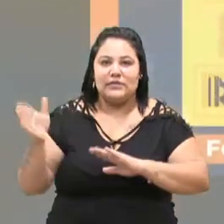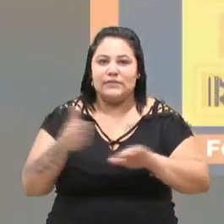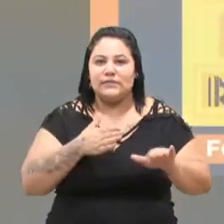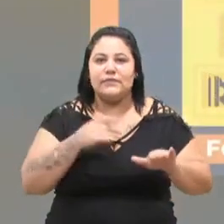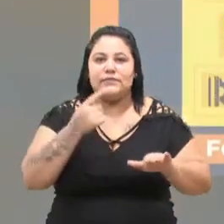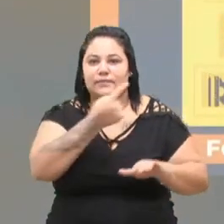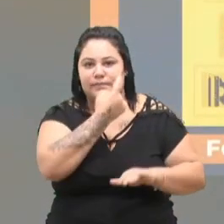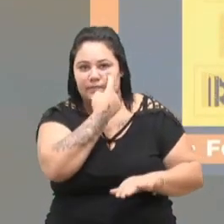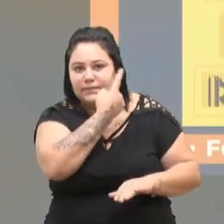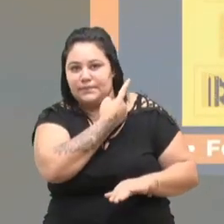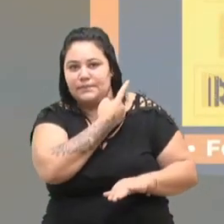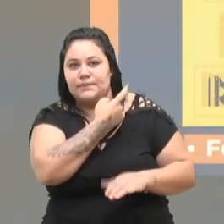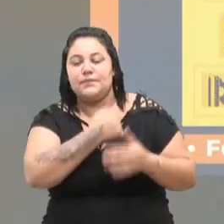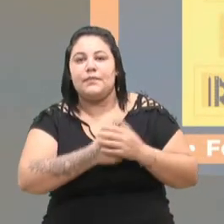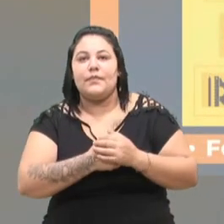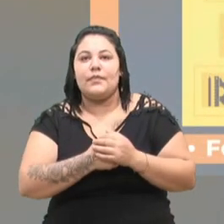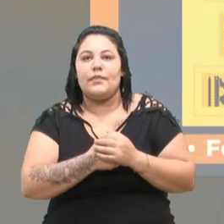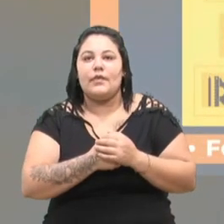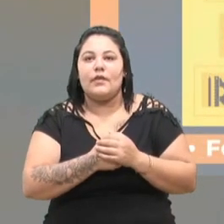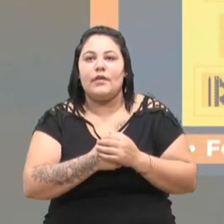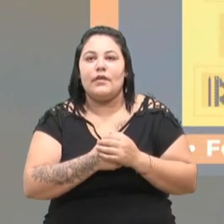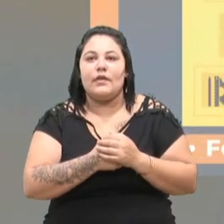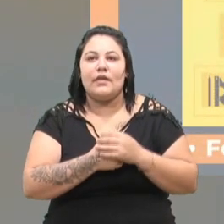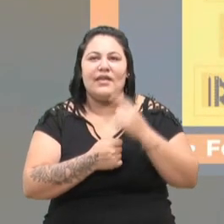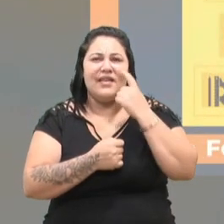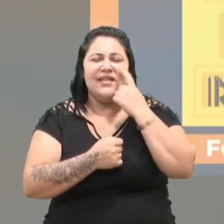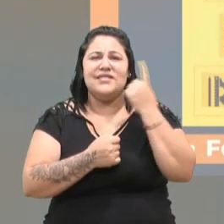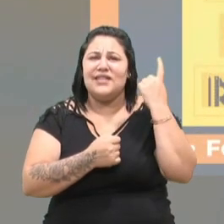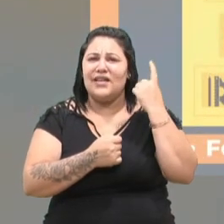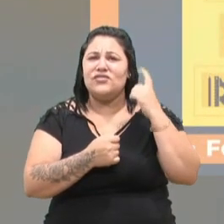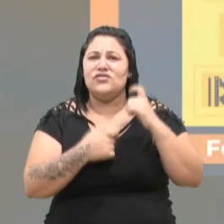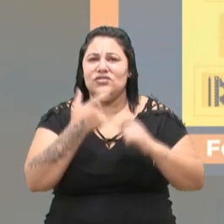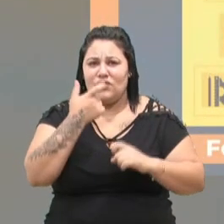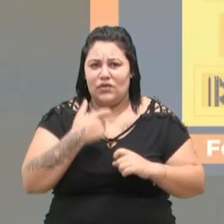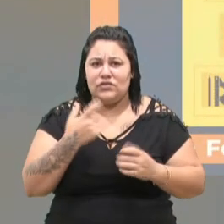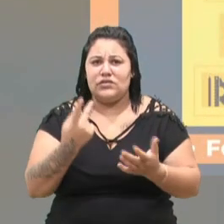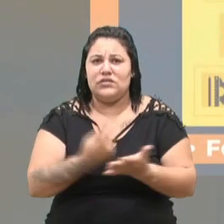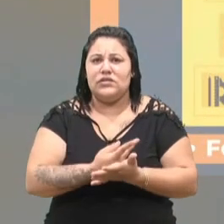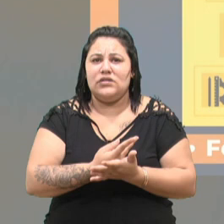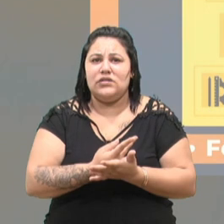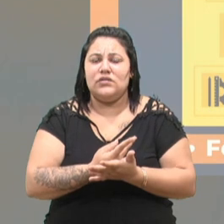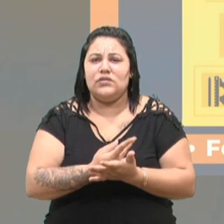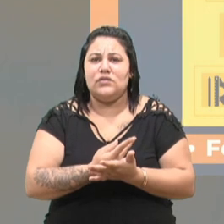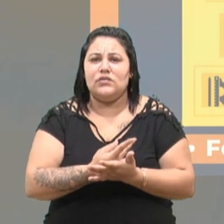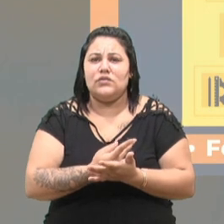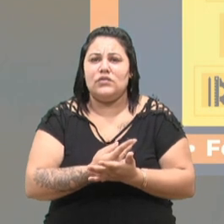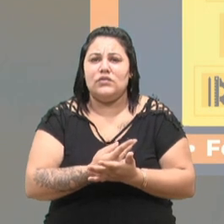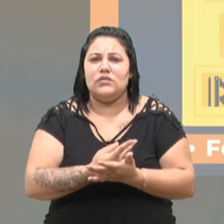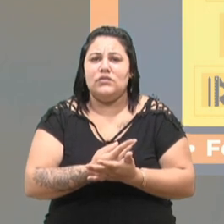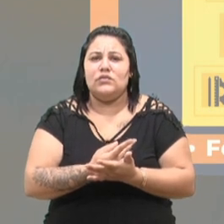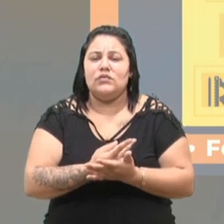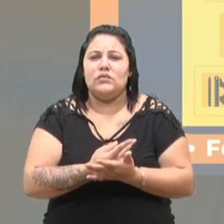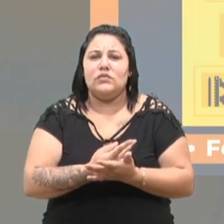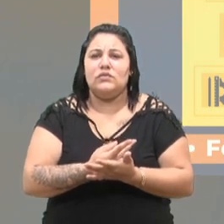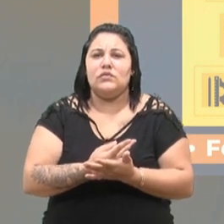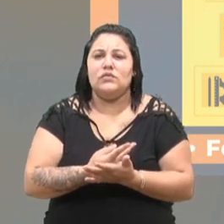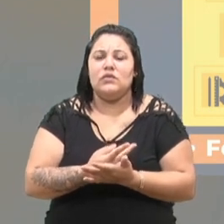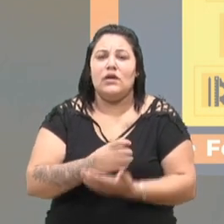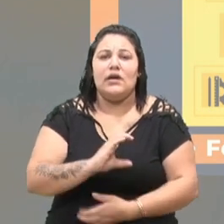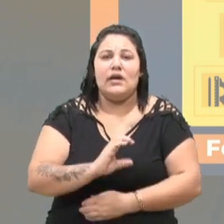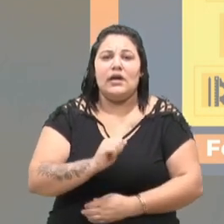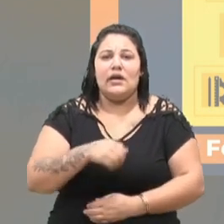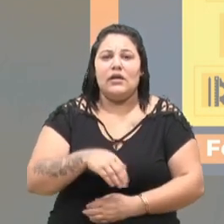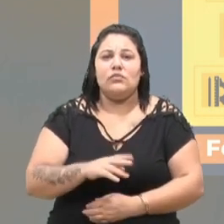Isso. Embora esse slide esteja com erro, porque eu acho que tem duas vezes o mesmo. Vereador. A Escola Campos da